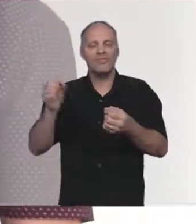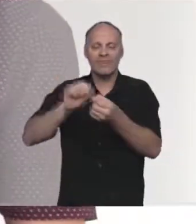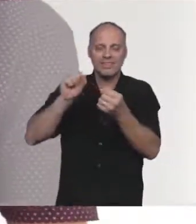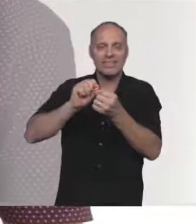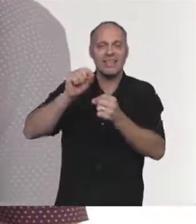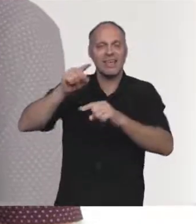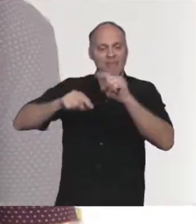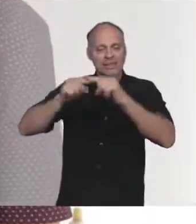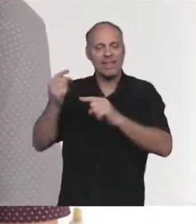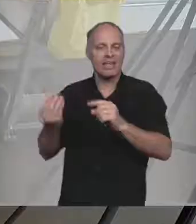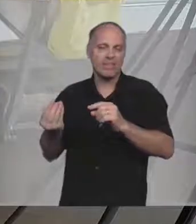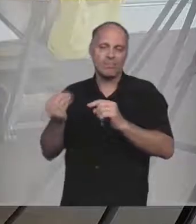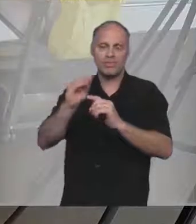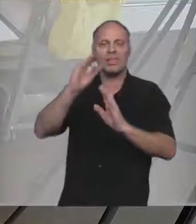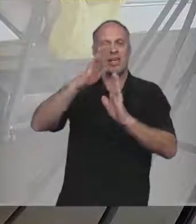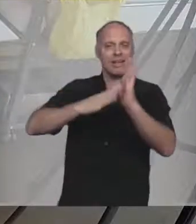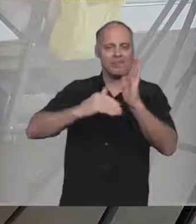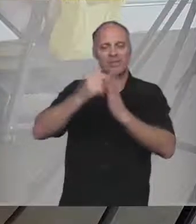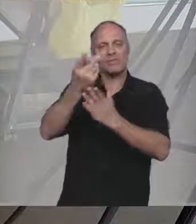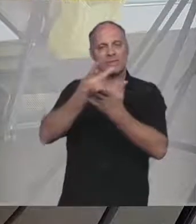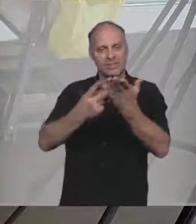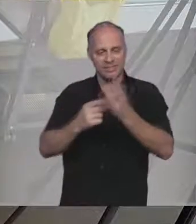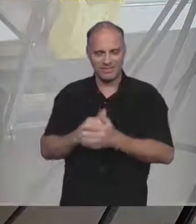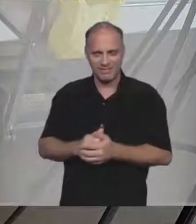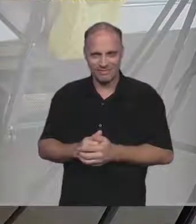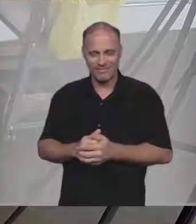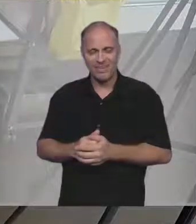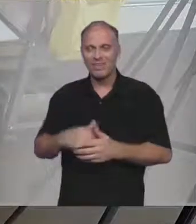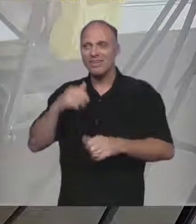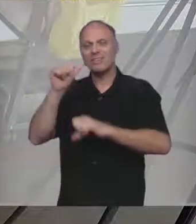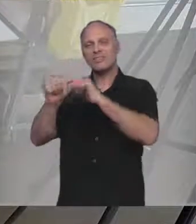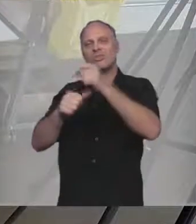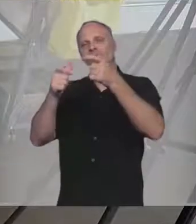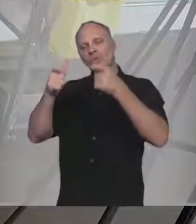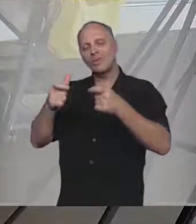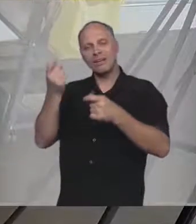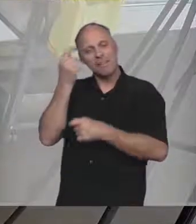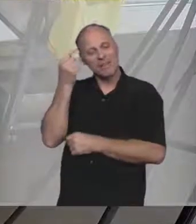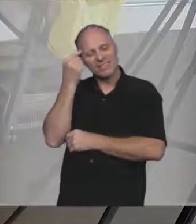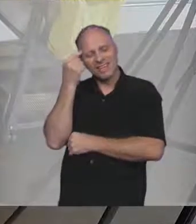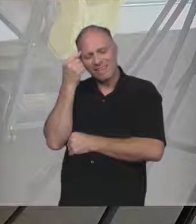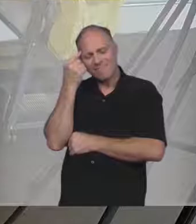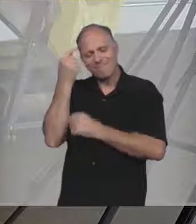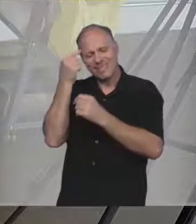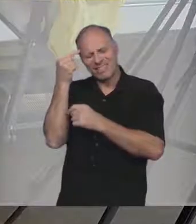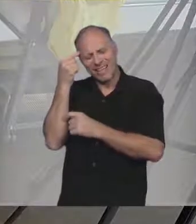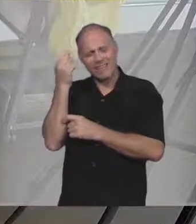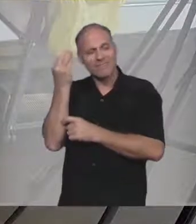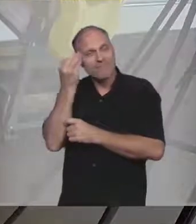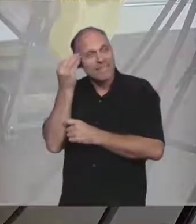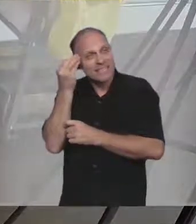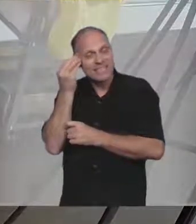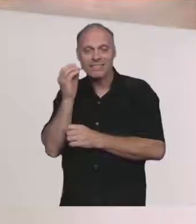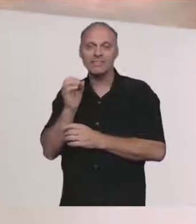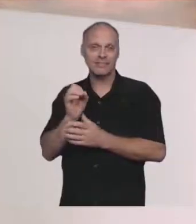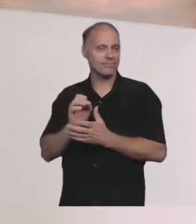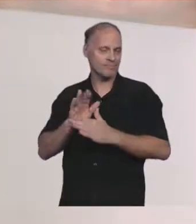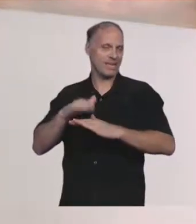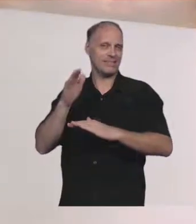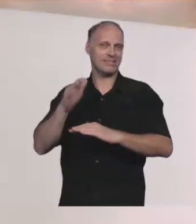colocar matéria sobre um suporte, né? Se tornou uma grande experimentação. Se tornou um lugar de pensamento, uma grande